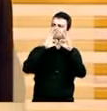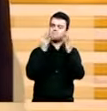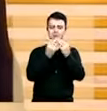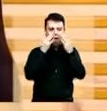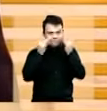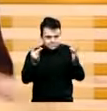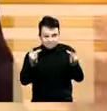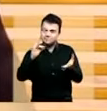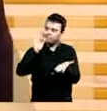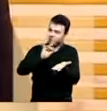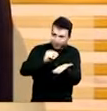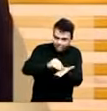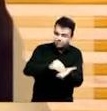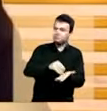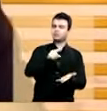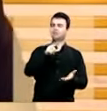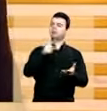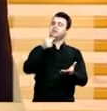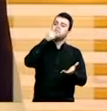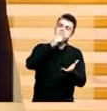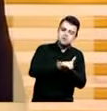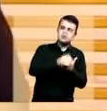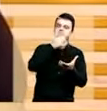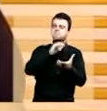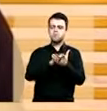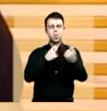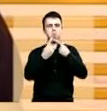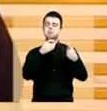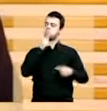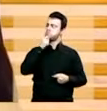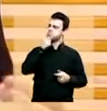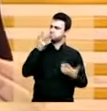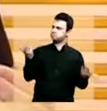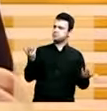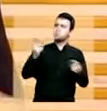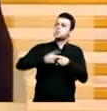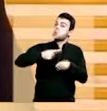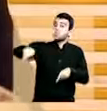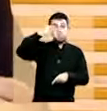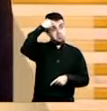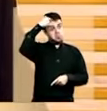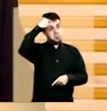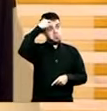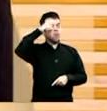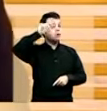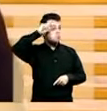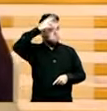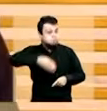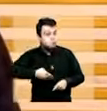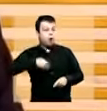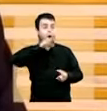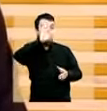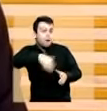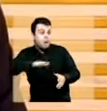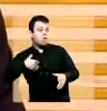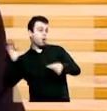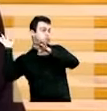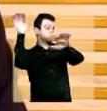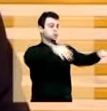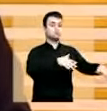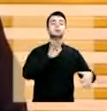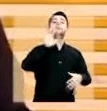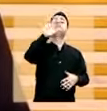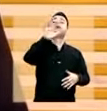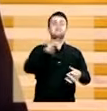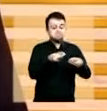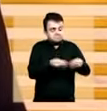atentas a isso, talvez o marido e a mulher não conversam sobre isso. Por que a gente é tão ligado na oferta,